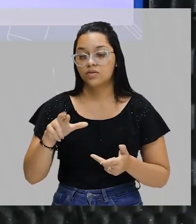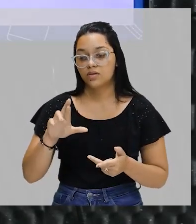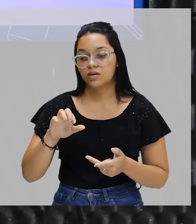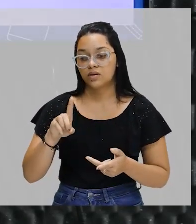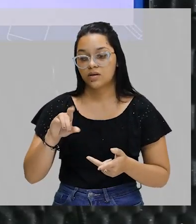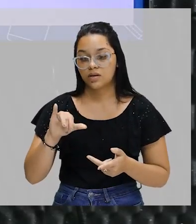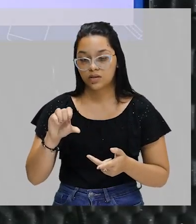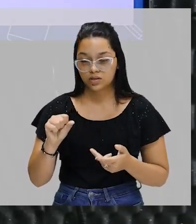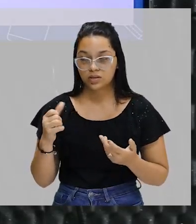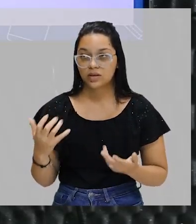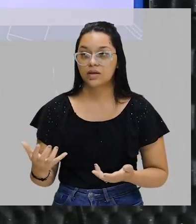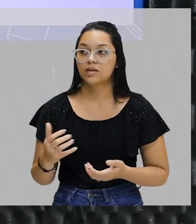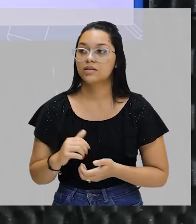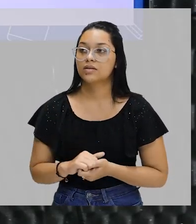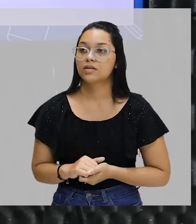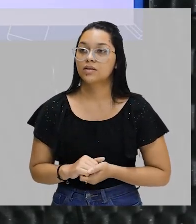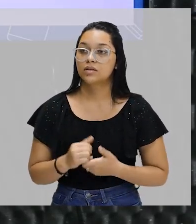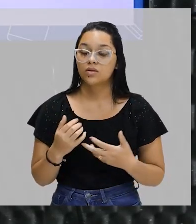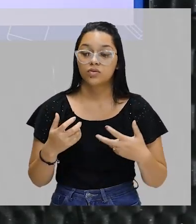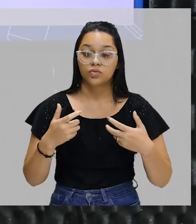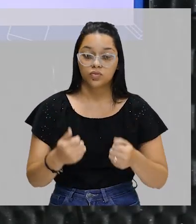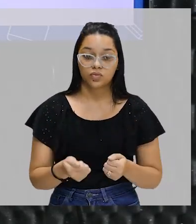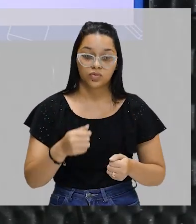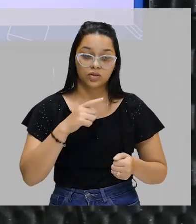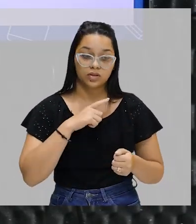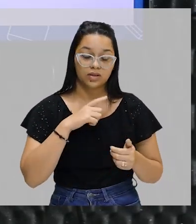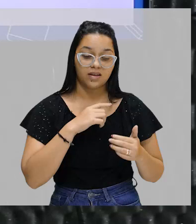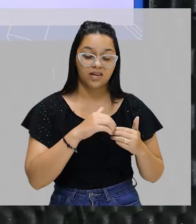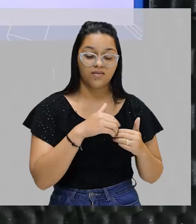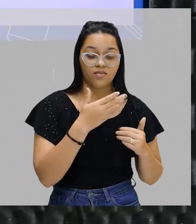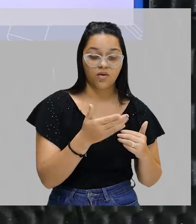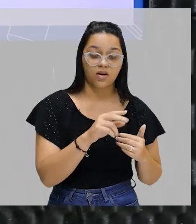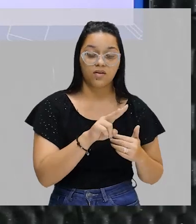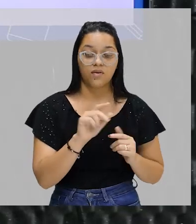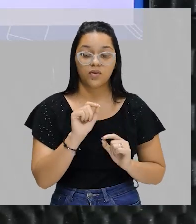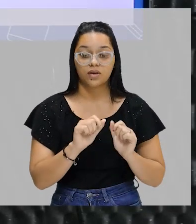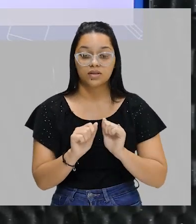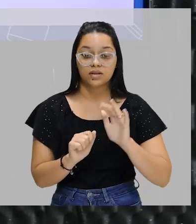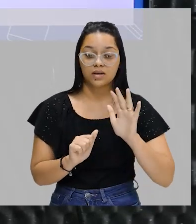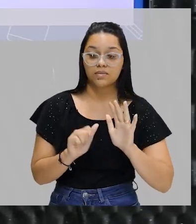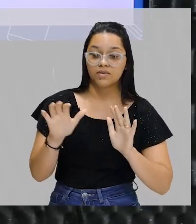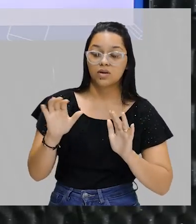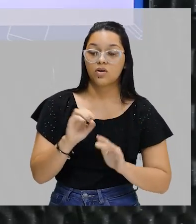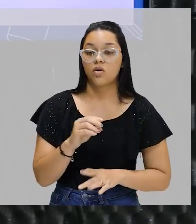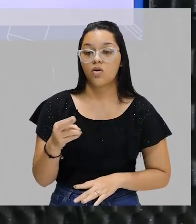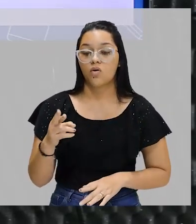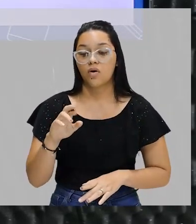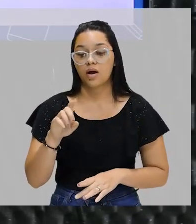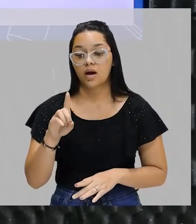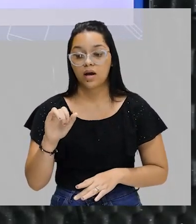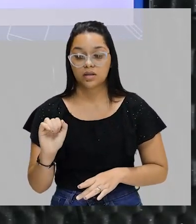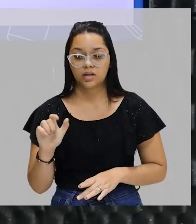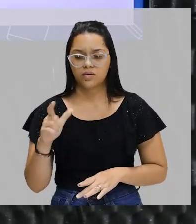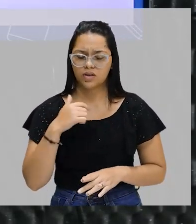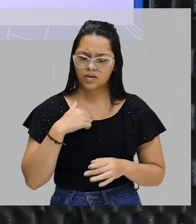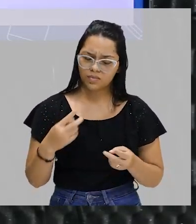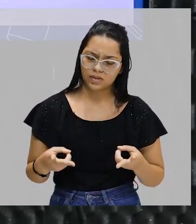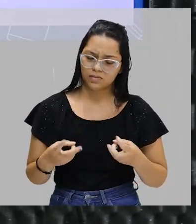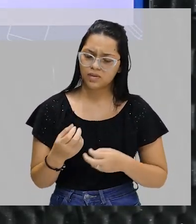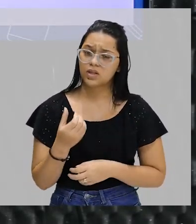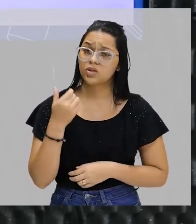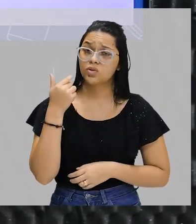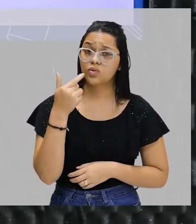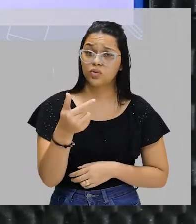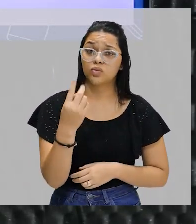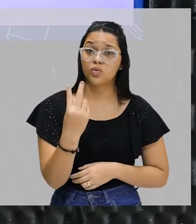radicais. Então, tudo que estiver fora da cadeia principal vai ser ramificação ou radical. E aí eu vou perceber 2